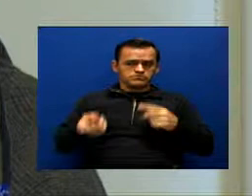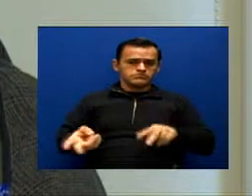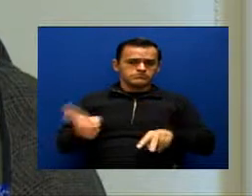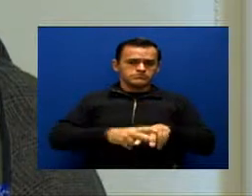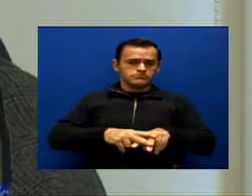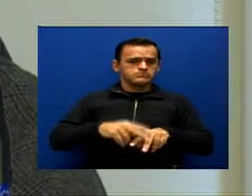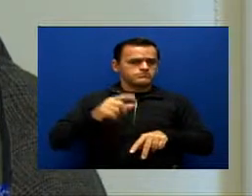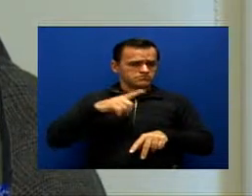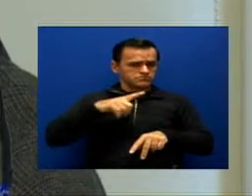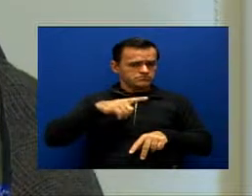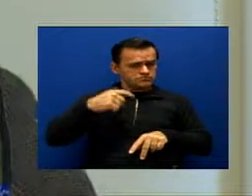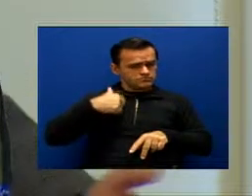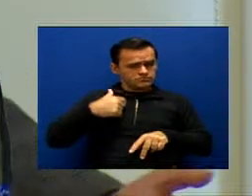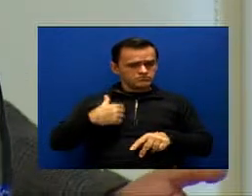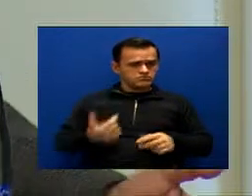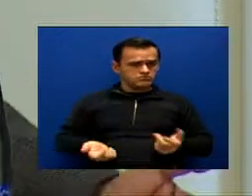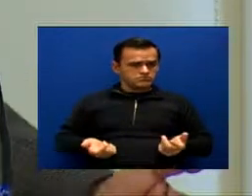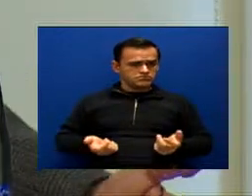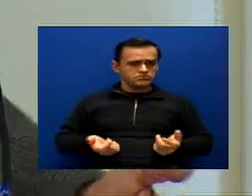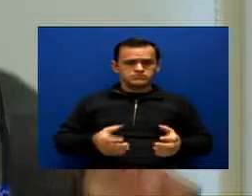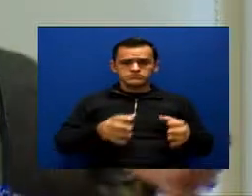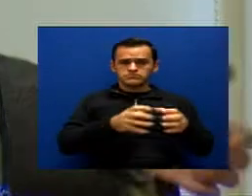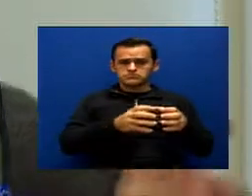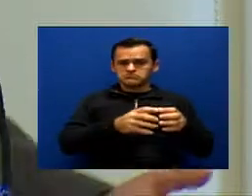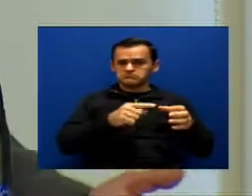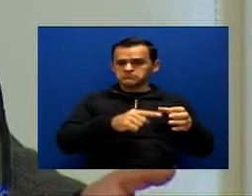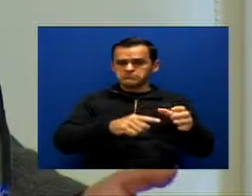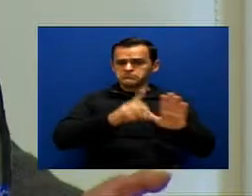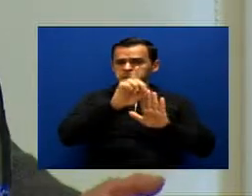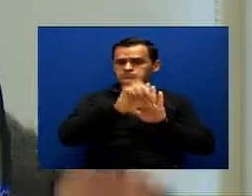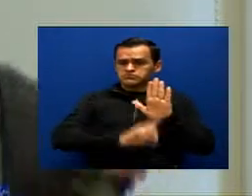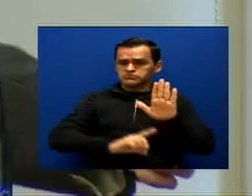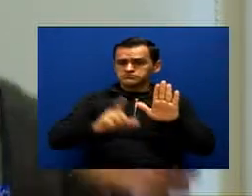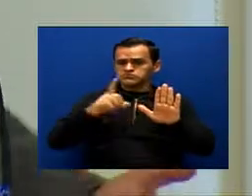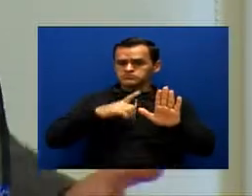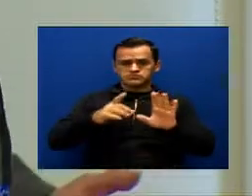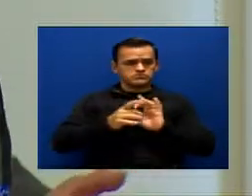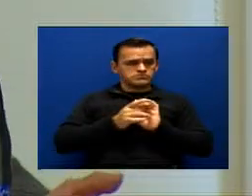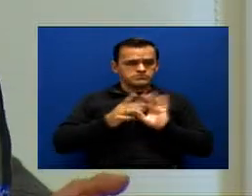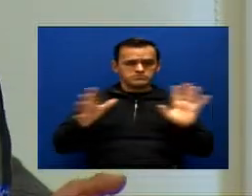presos. Mas eles não, eles têm todo o direito de